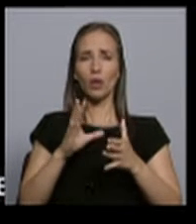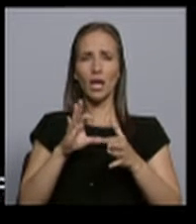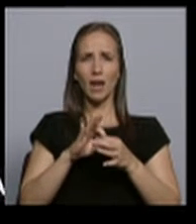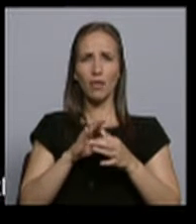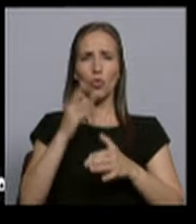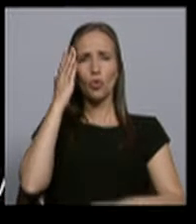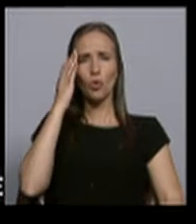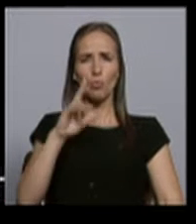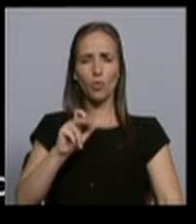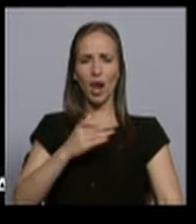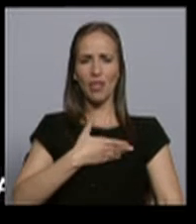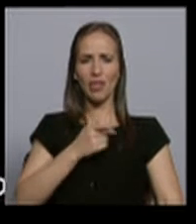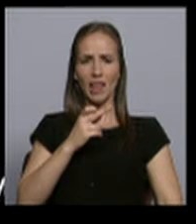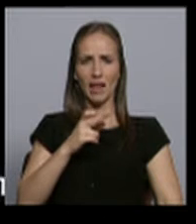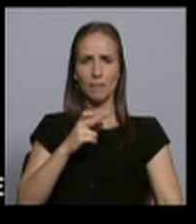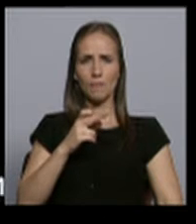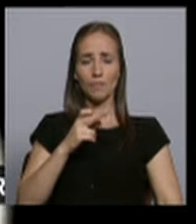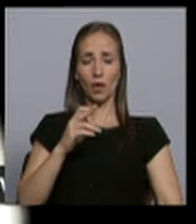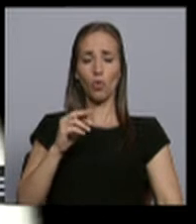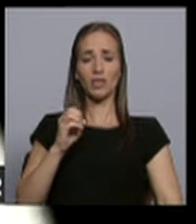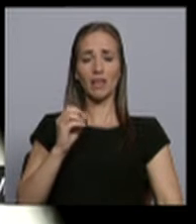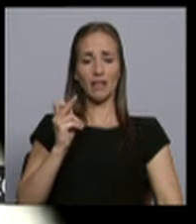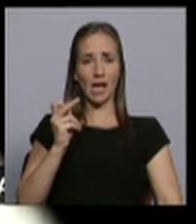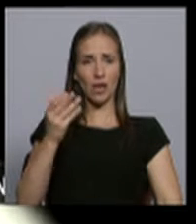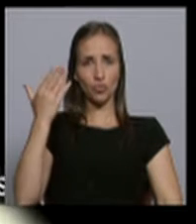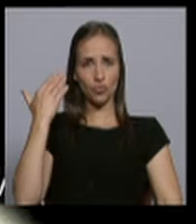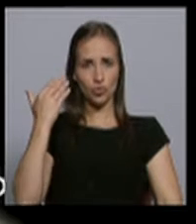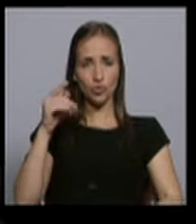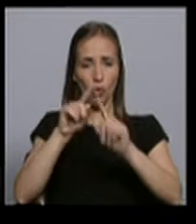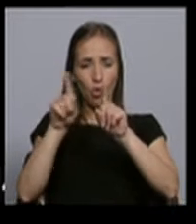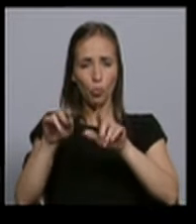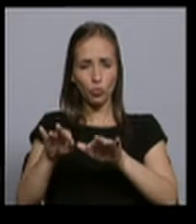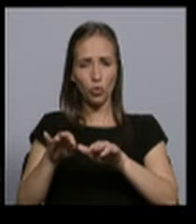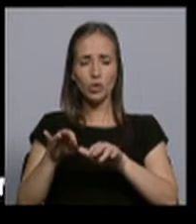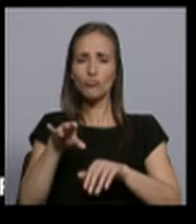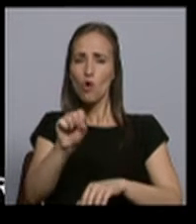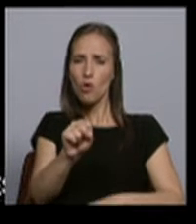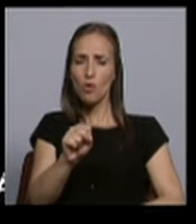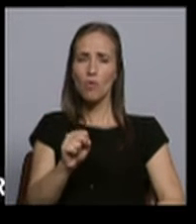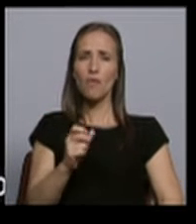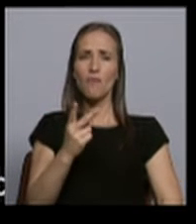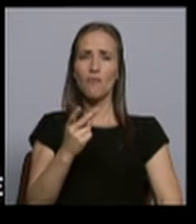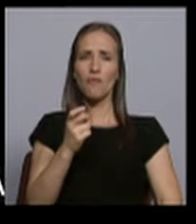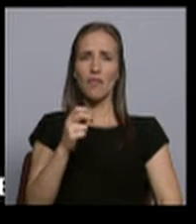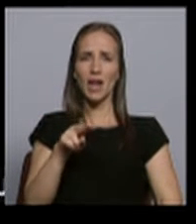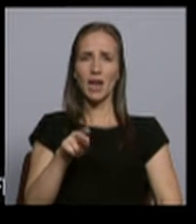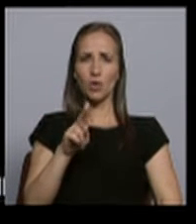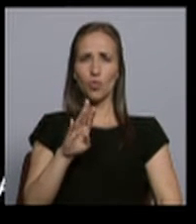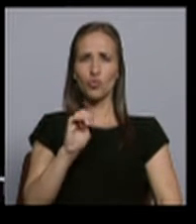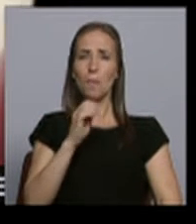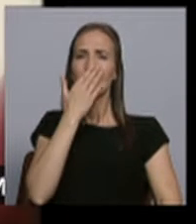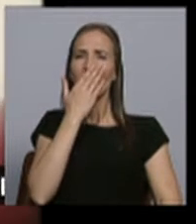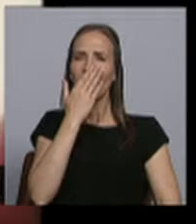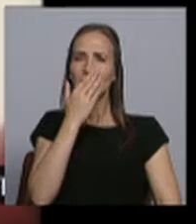da sonda Magalhães, portanto com 30 anos, e também alguns deles de computador, identificou em Vênus aquilo que parecem ser placas, olha,